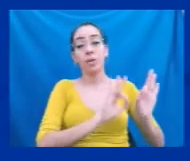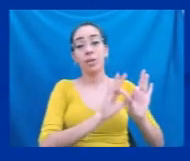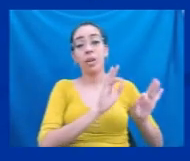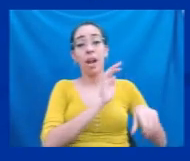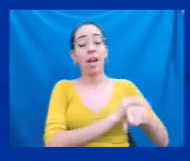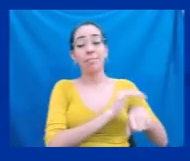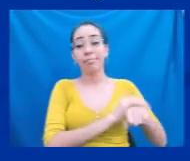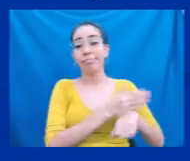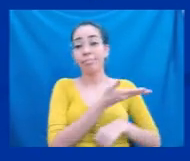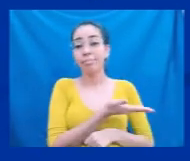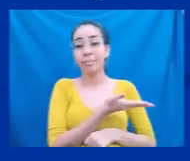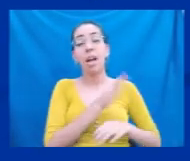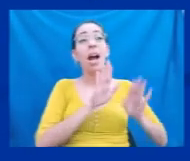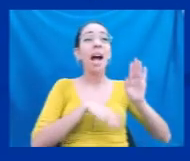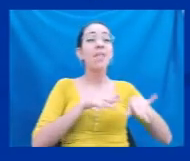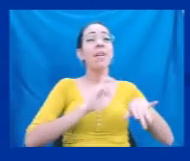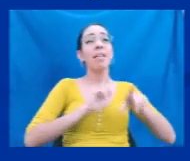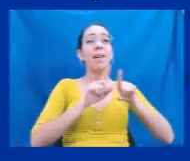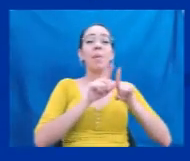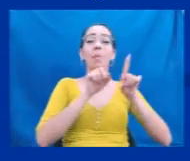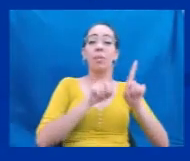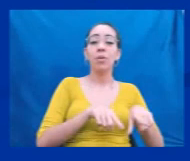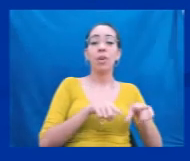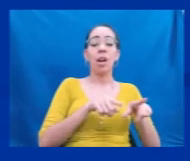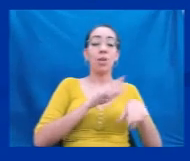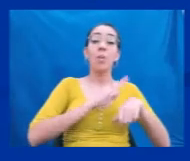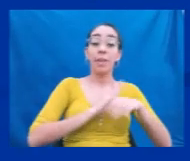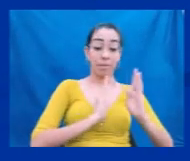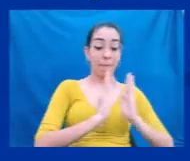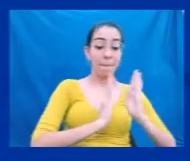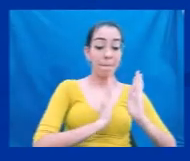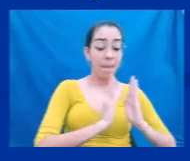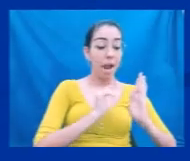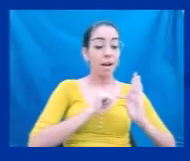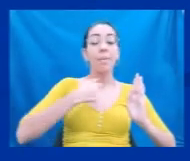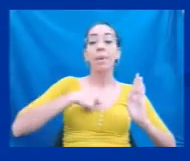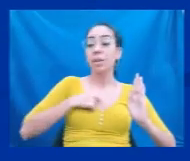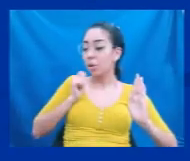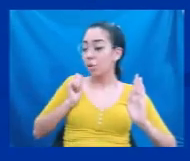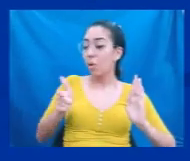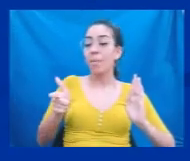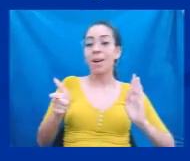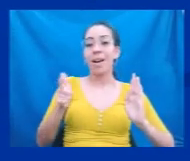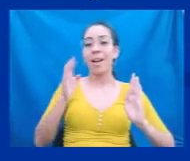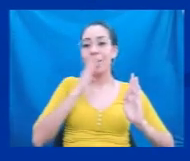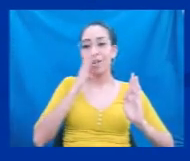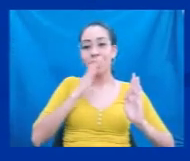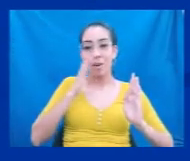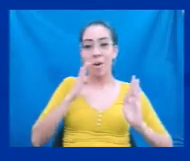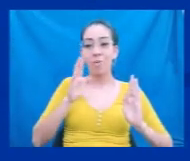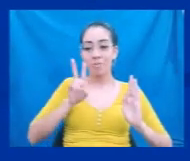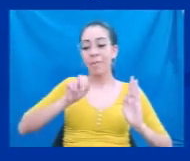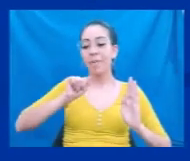os projetos eles têm uma duração, esses produtos já têm que ser adquiridos enquanto está na validade aí do uso daquela